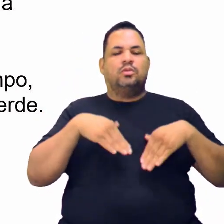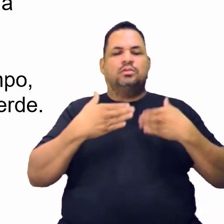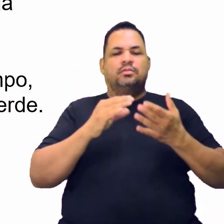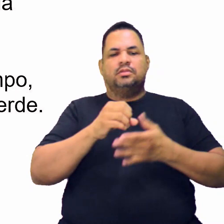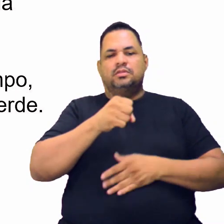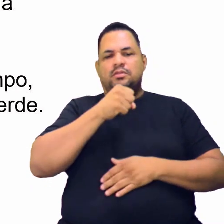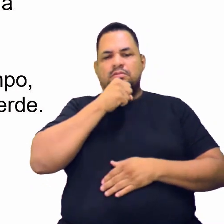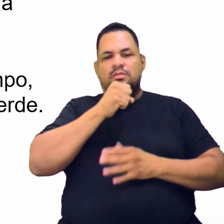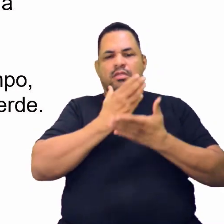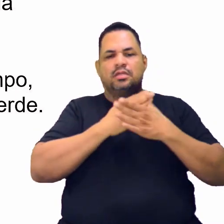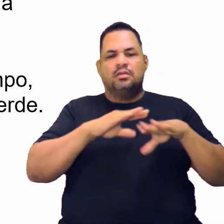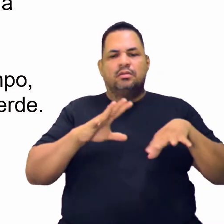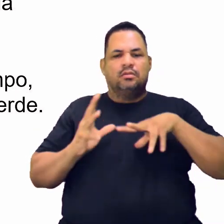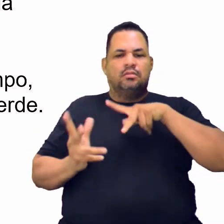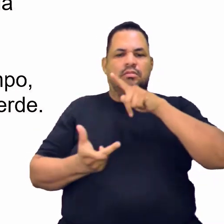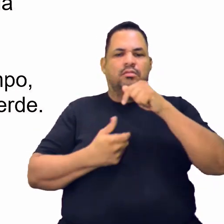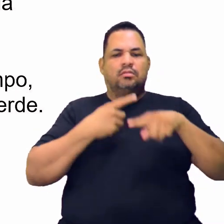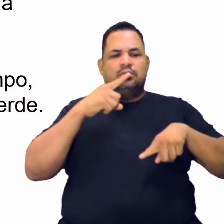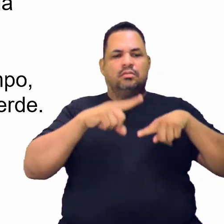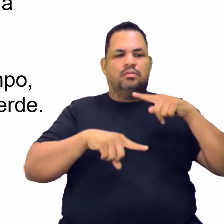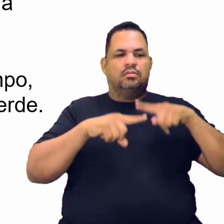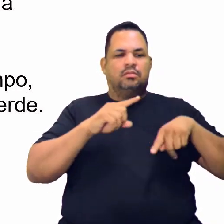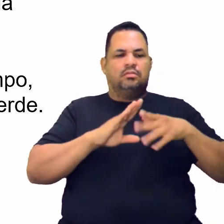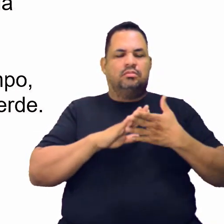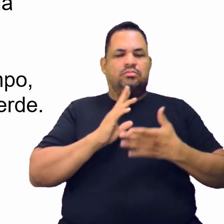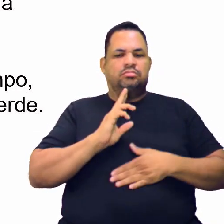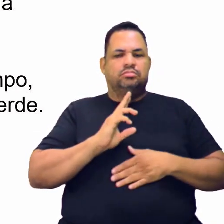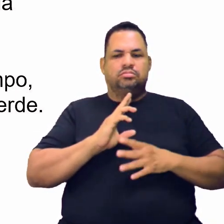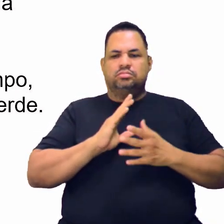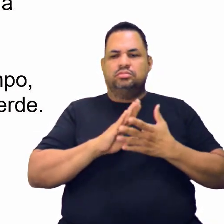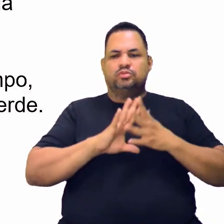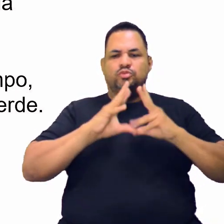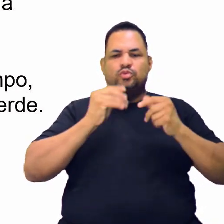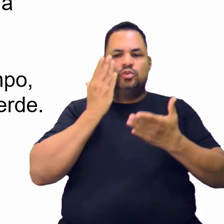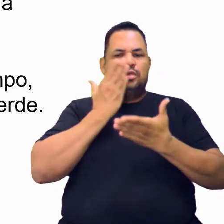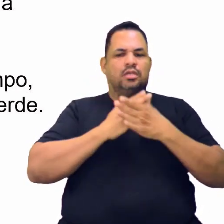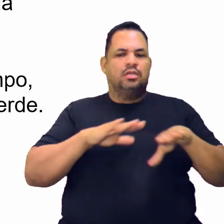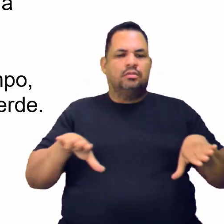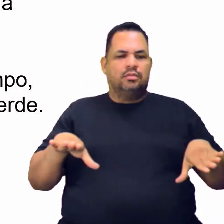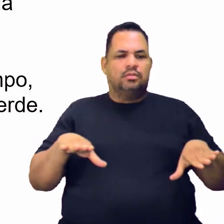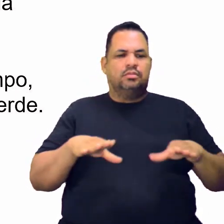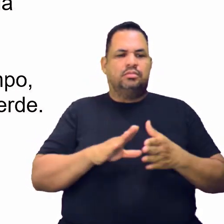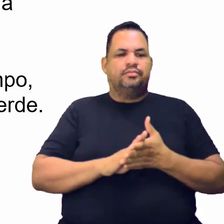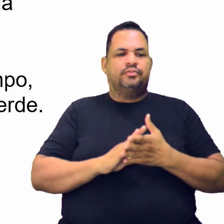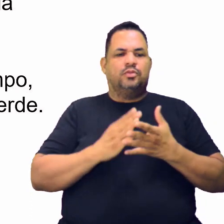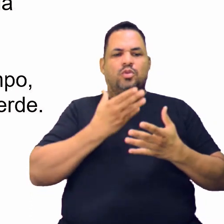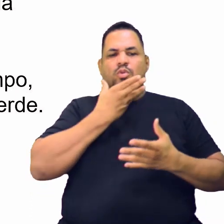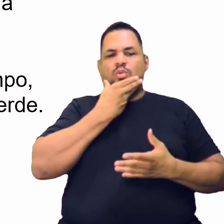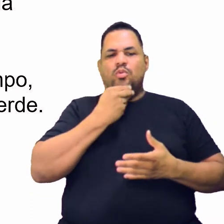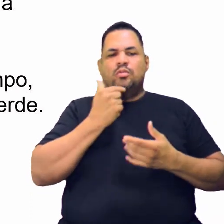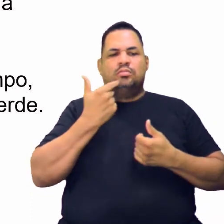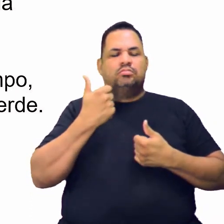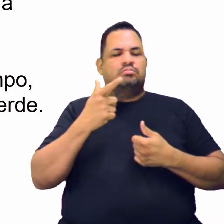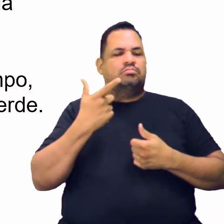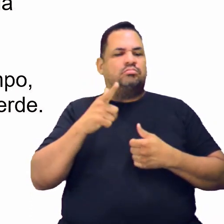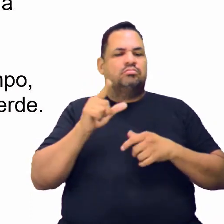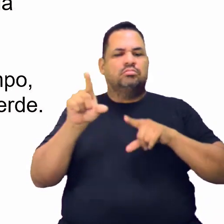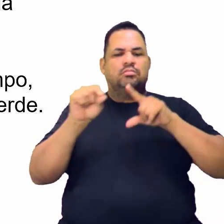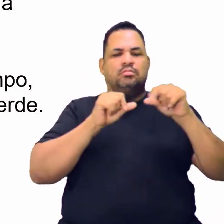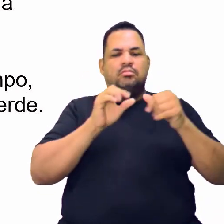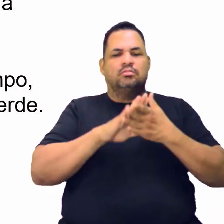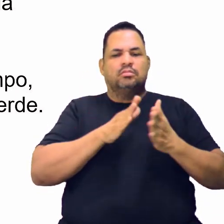que envelhece e destrói o mundo material, nada permanece. E. O homem não tem alternativa